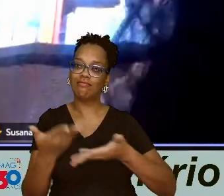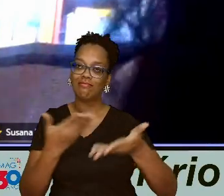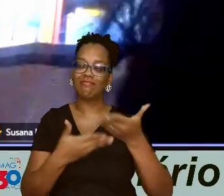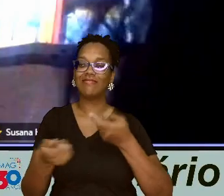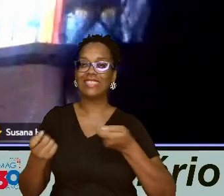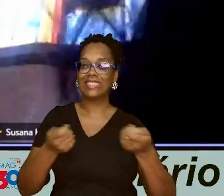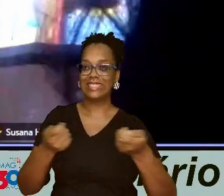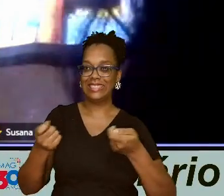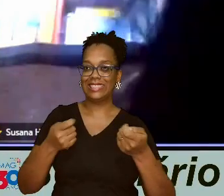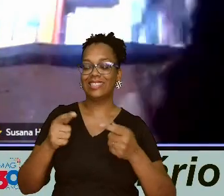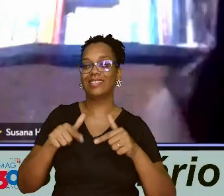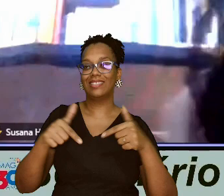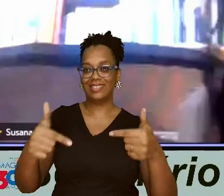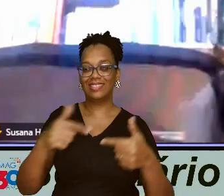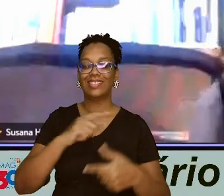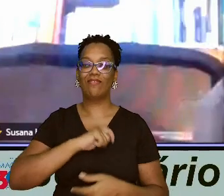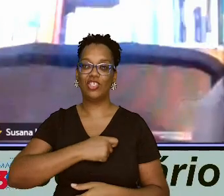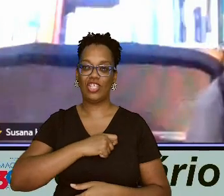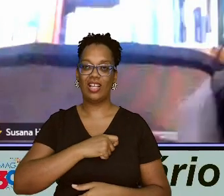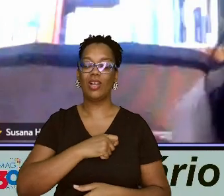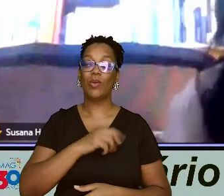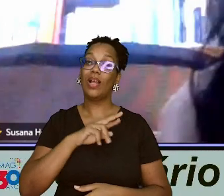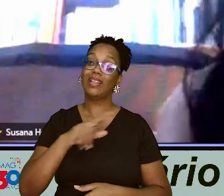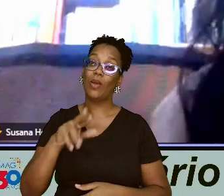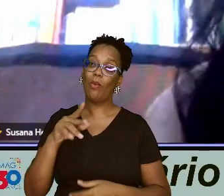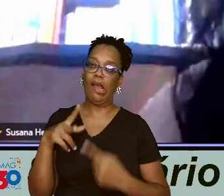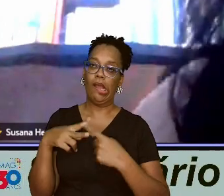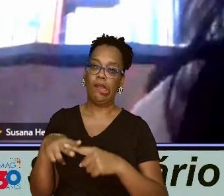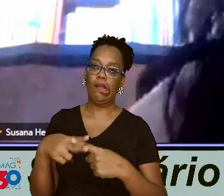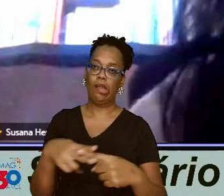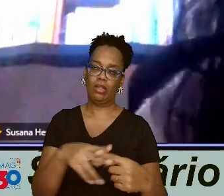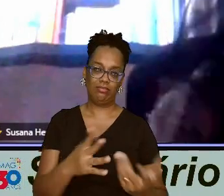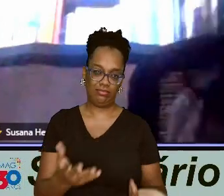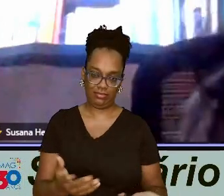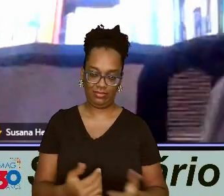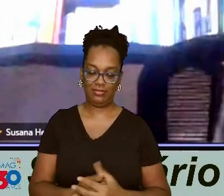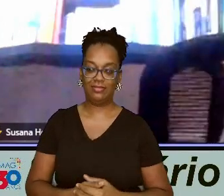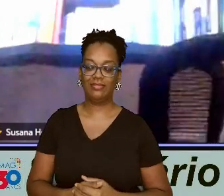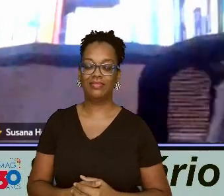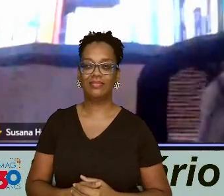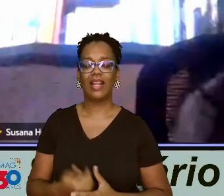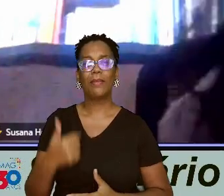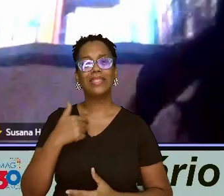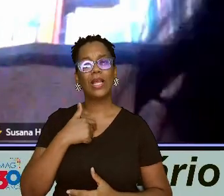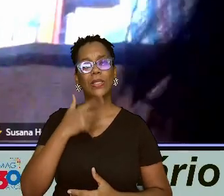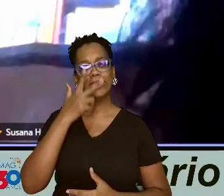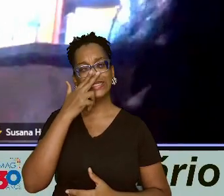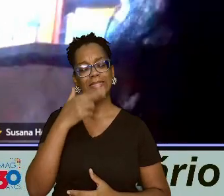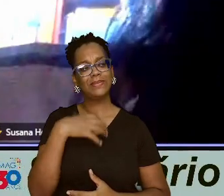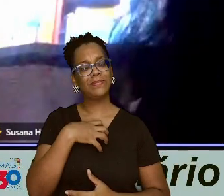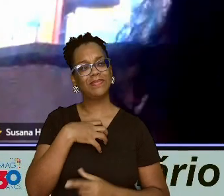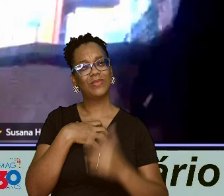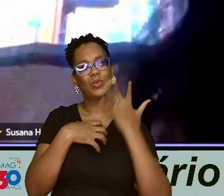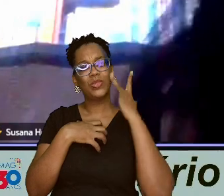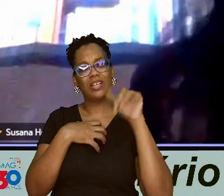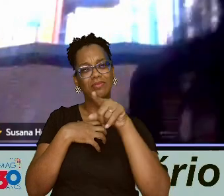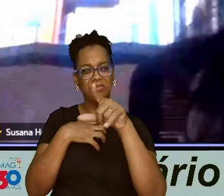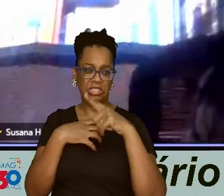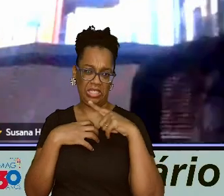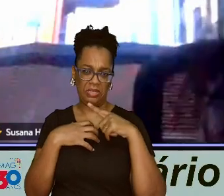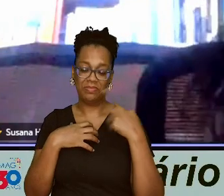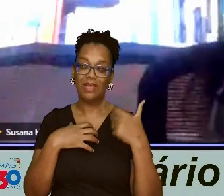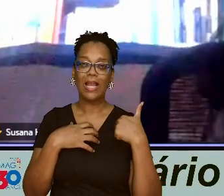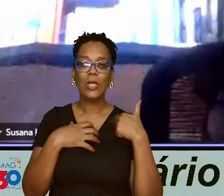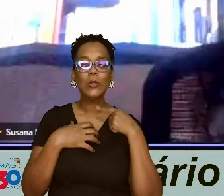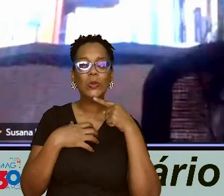as execuções fiscais e não um remendo. Mas eu fiquei assim, eu não sei se vocês têm, mas eu fiquei com essa, ainda continuo com essa